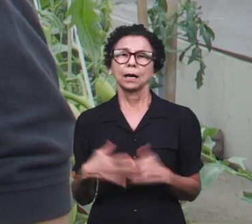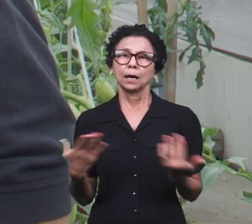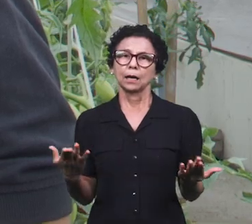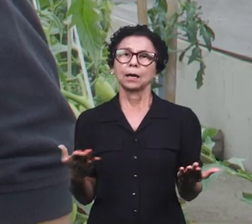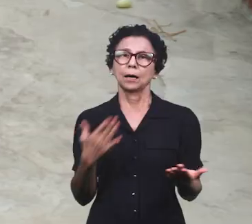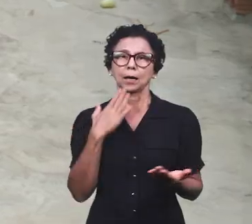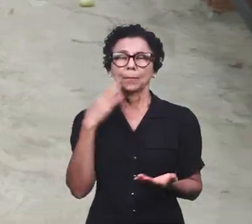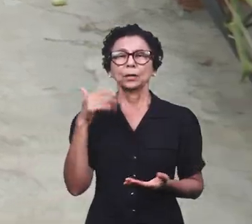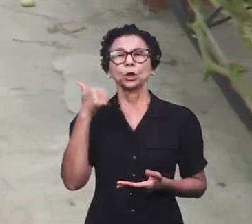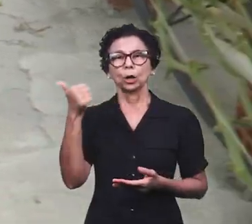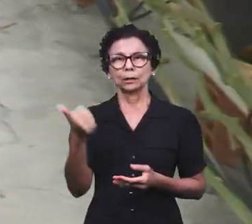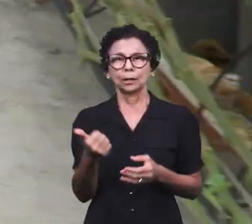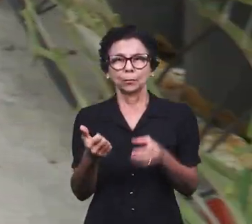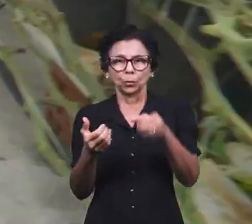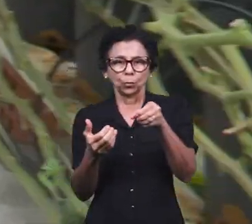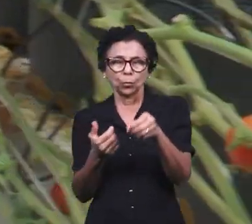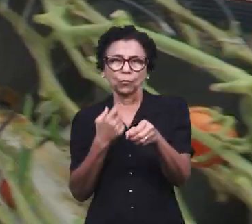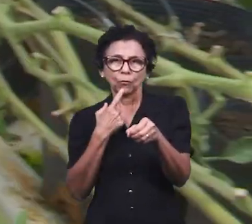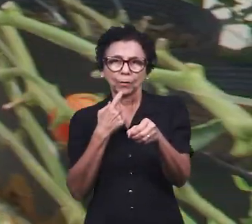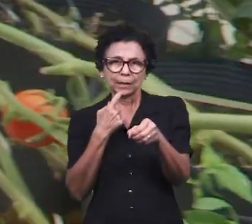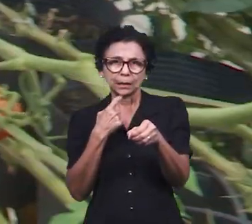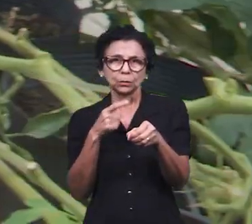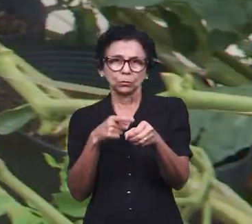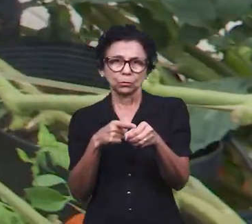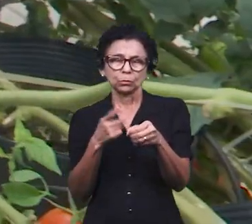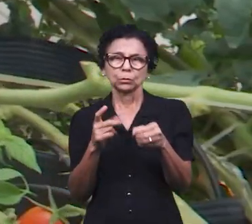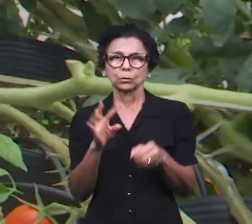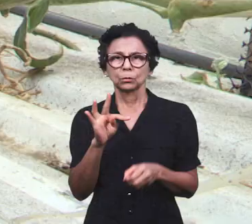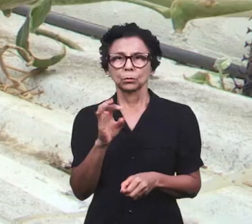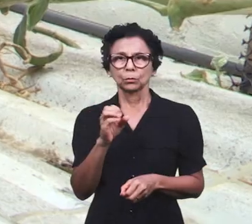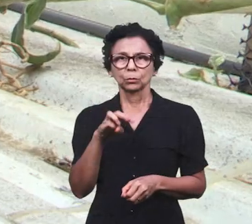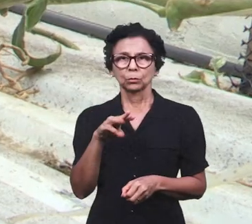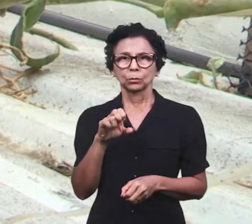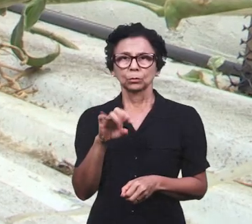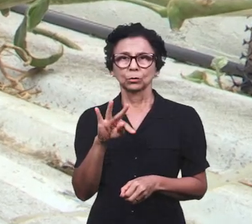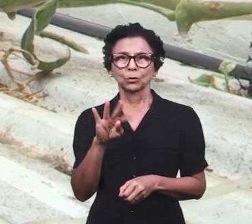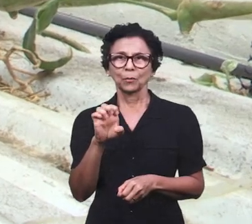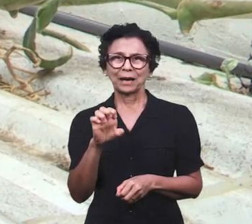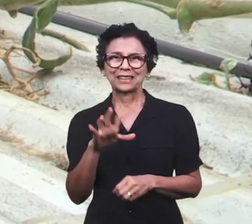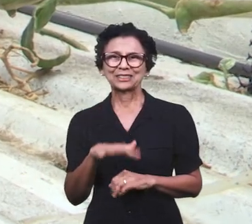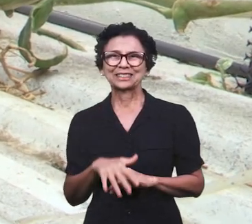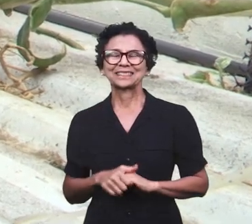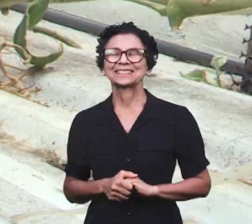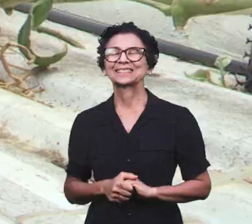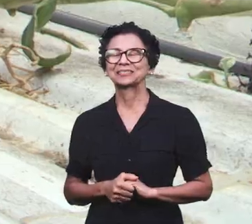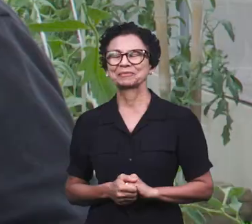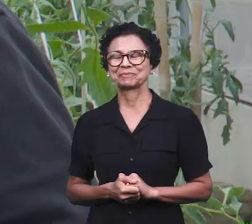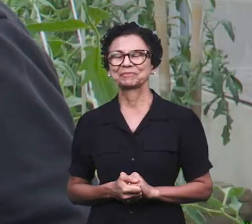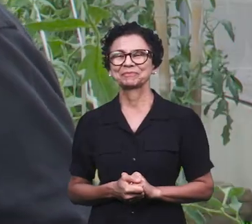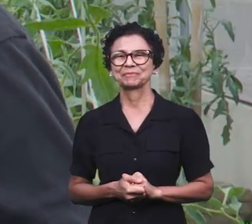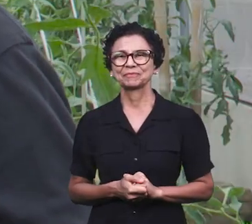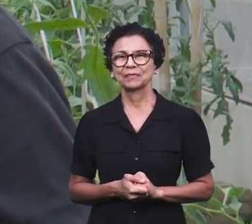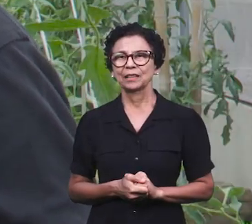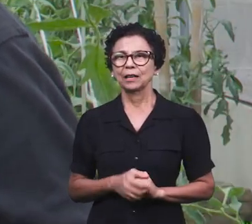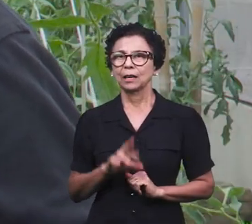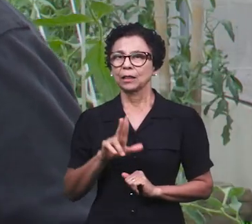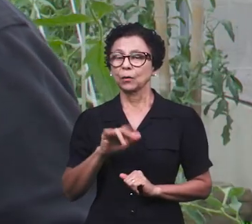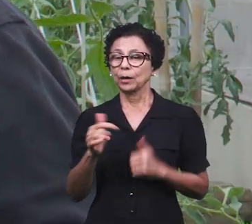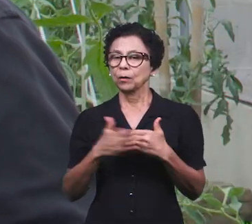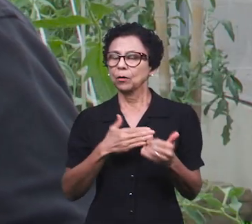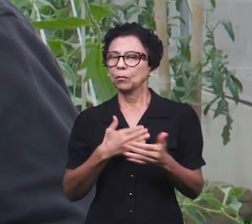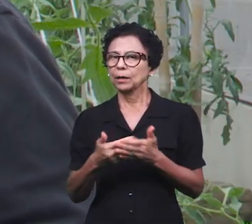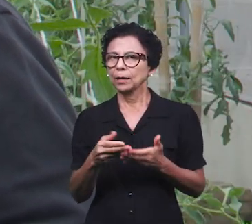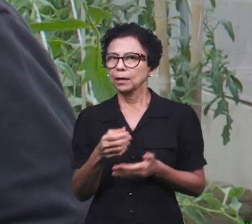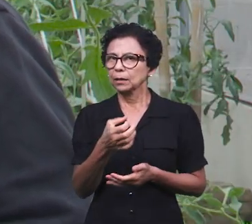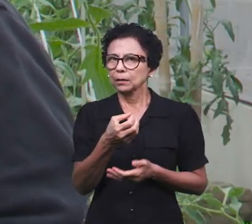o tomate. Mesmo com os desafios, a escolha do tomate se deu pelo valor agregado. Não é qualquer tomate. Aqui a gente